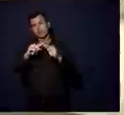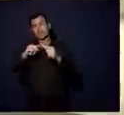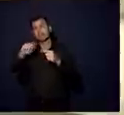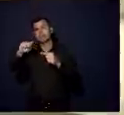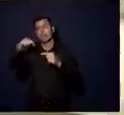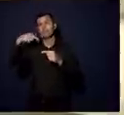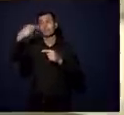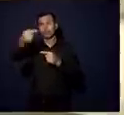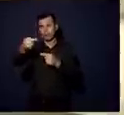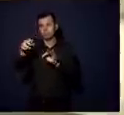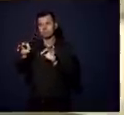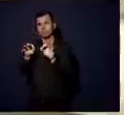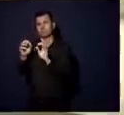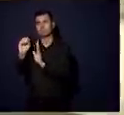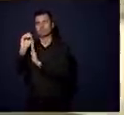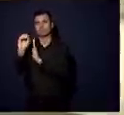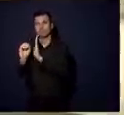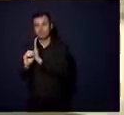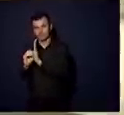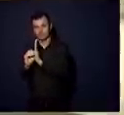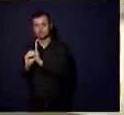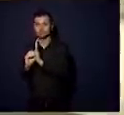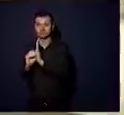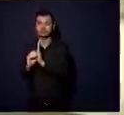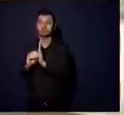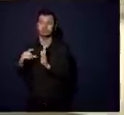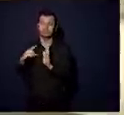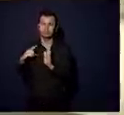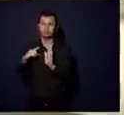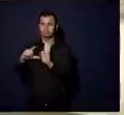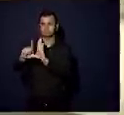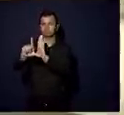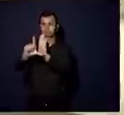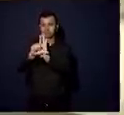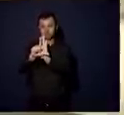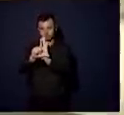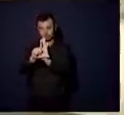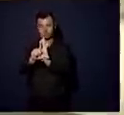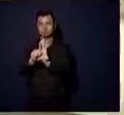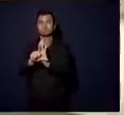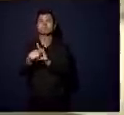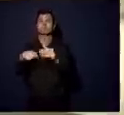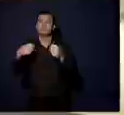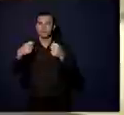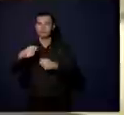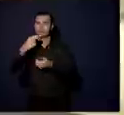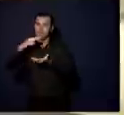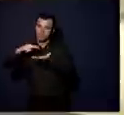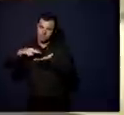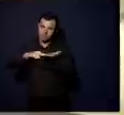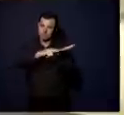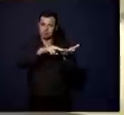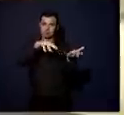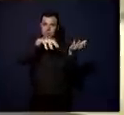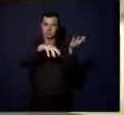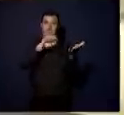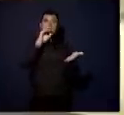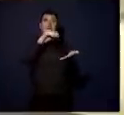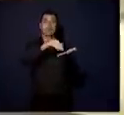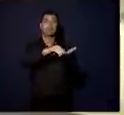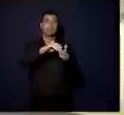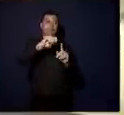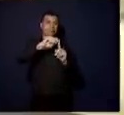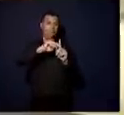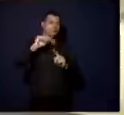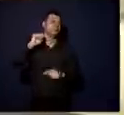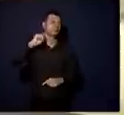Então essa lei essa proposta de lei de diretrizes orçamentárias necessariamente tem que ser enviada para o congresso Até abril já é um